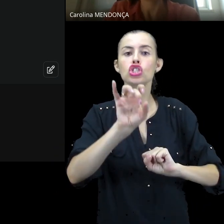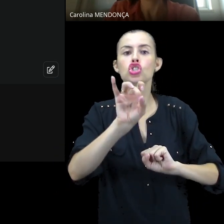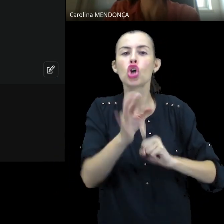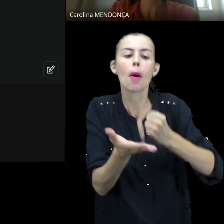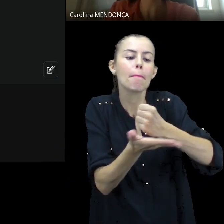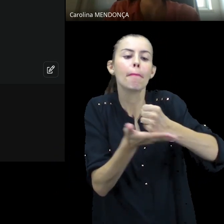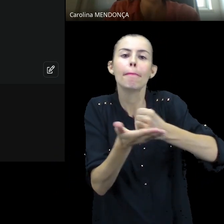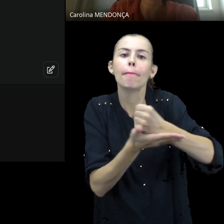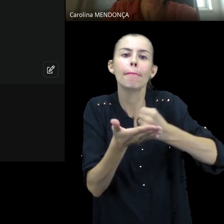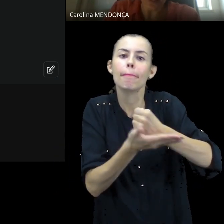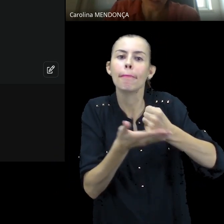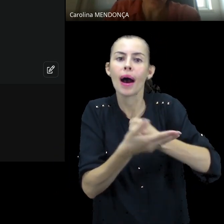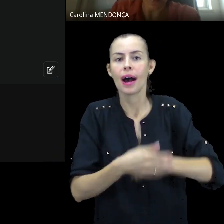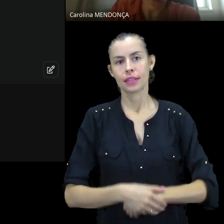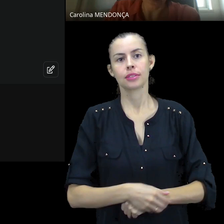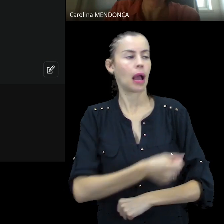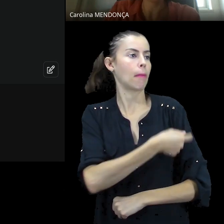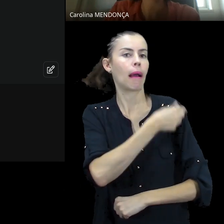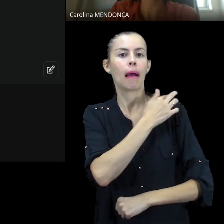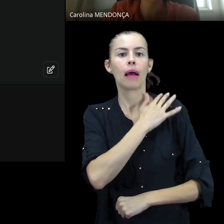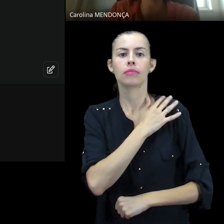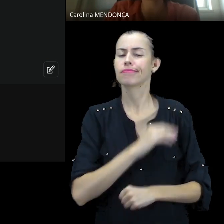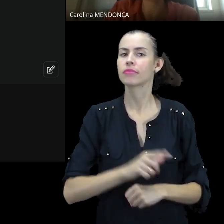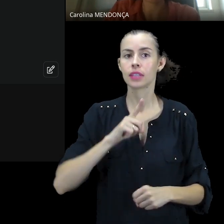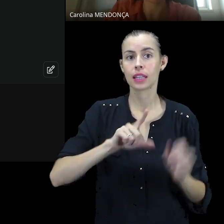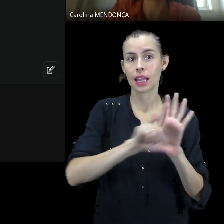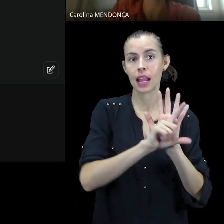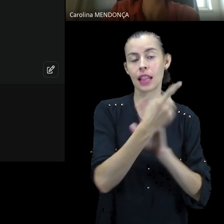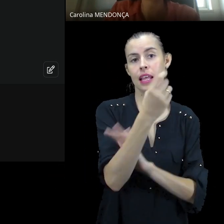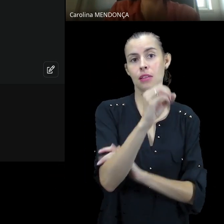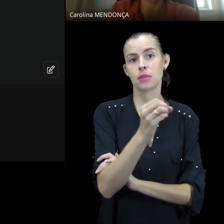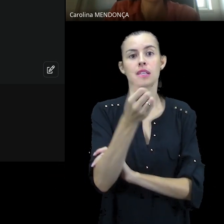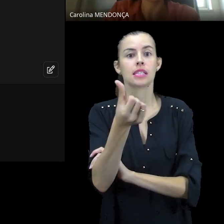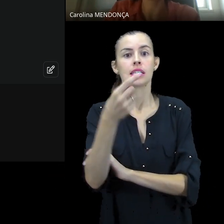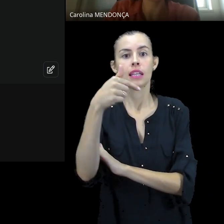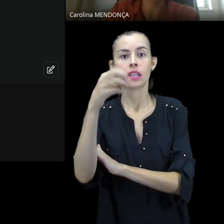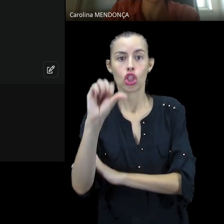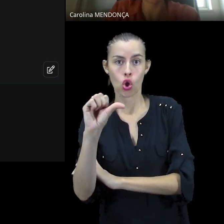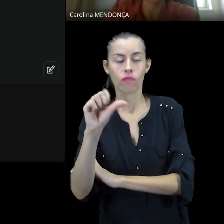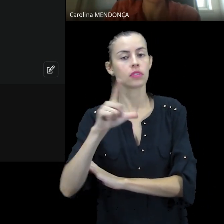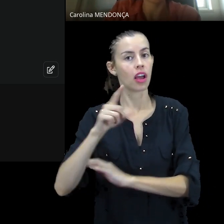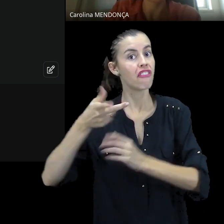presente não apenas na educação básica, onde isso já é muito discutido, inclusive a lei, né,